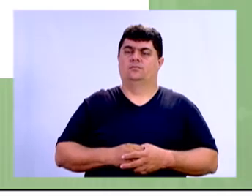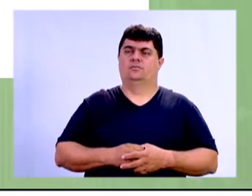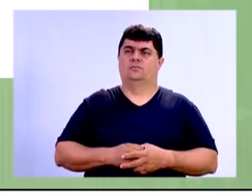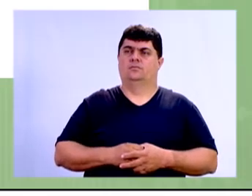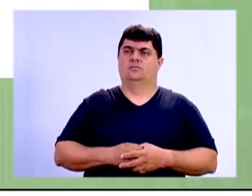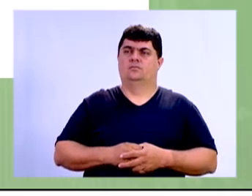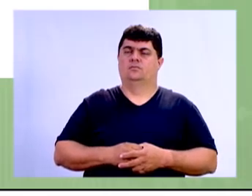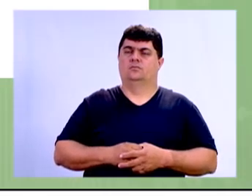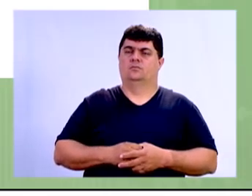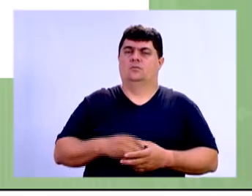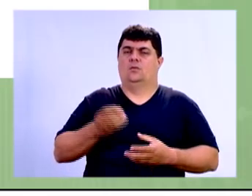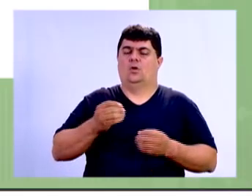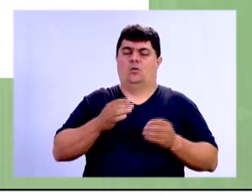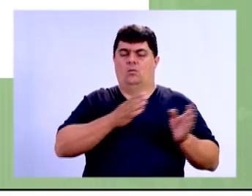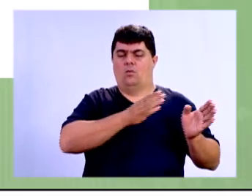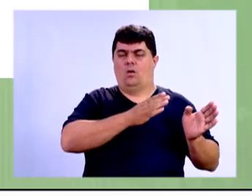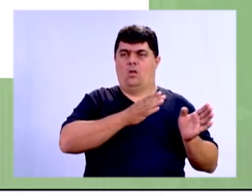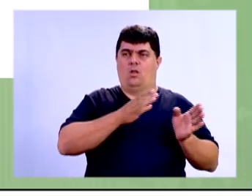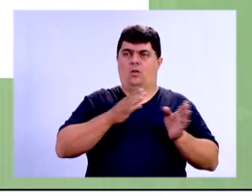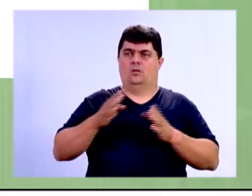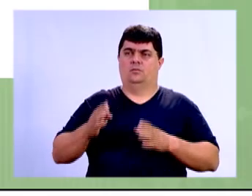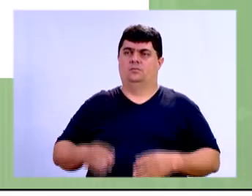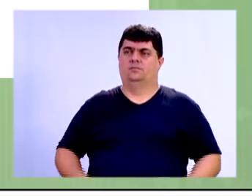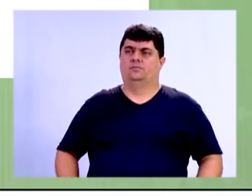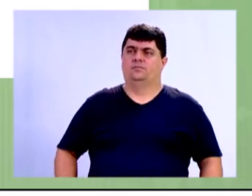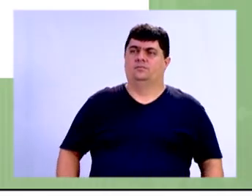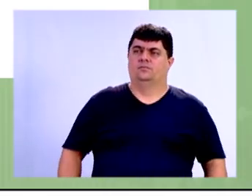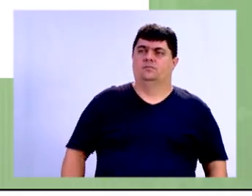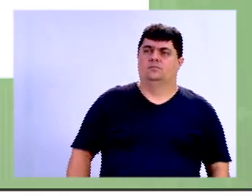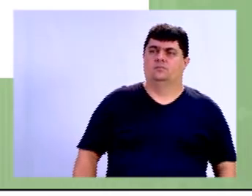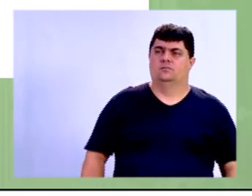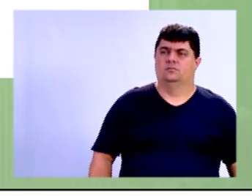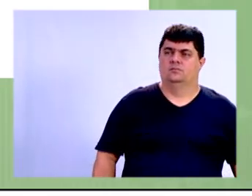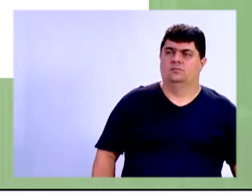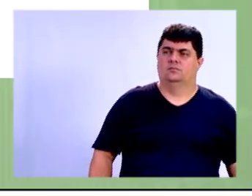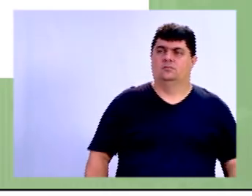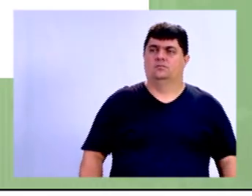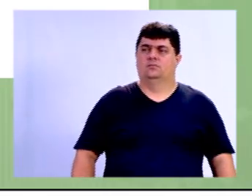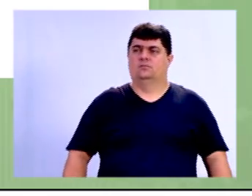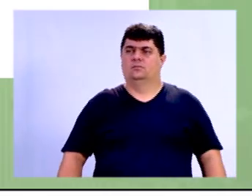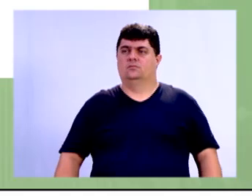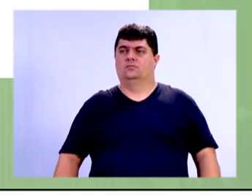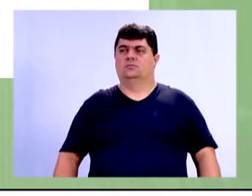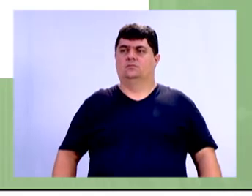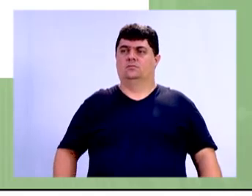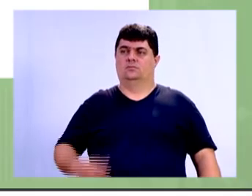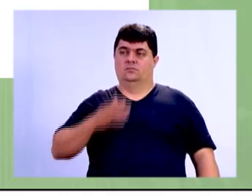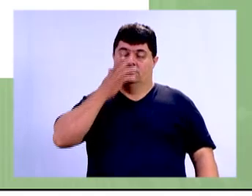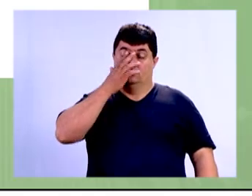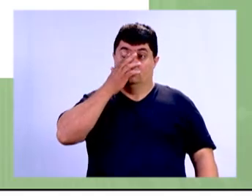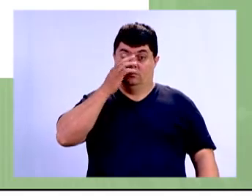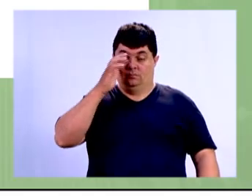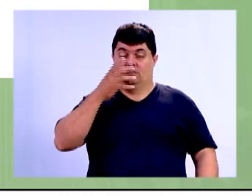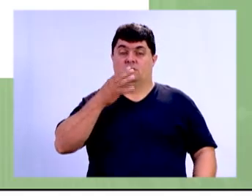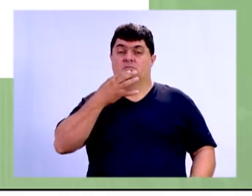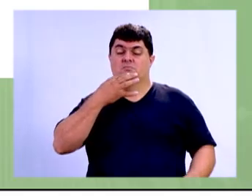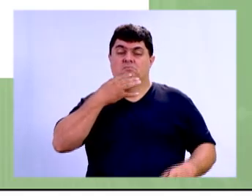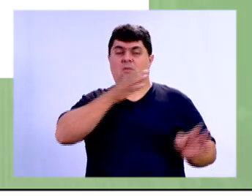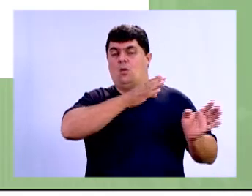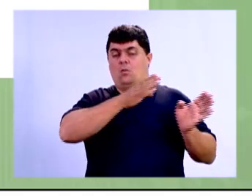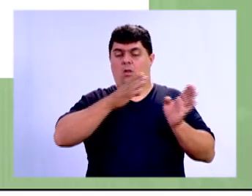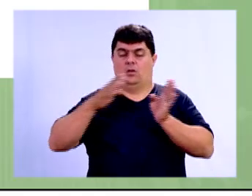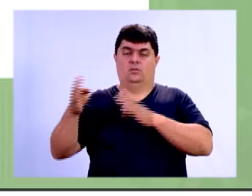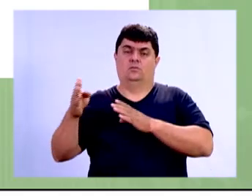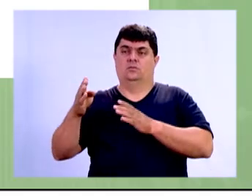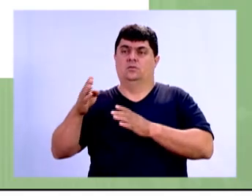você faz para percorrer todos os vetores, né? E do início até o fim, você percorrer todos os elementos de um vetor. Para